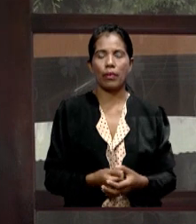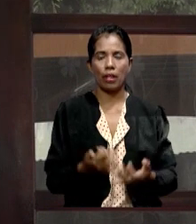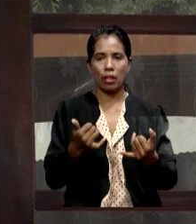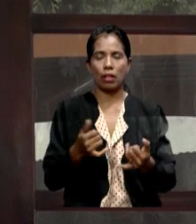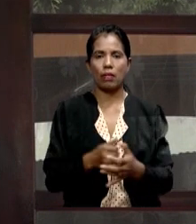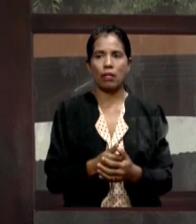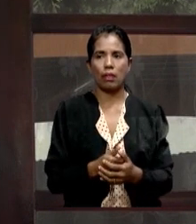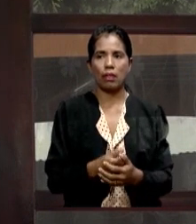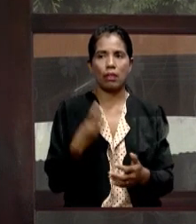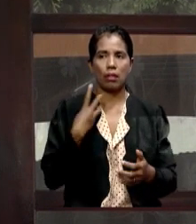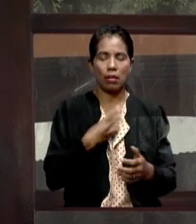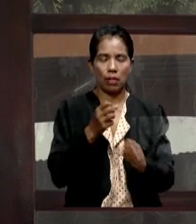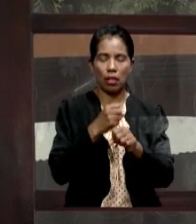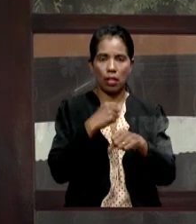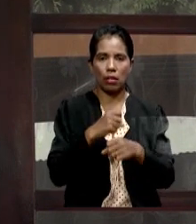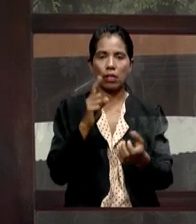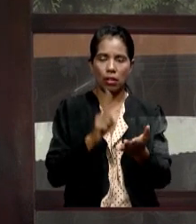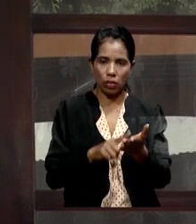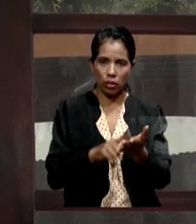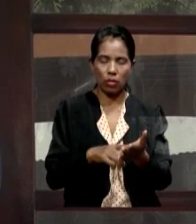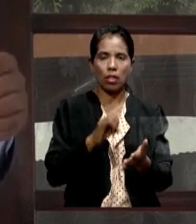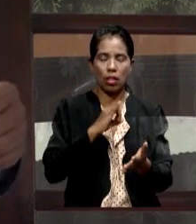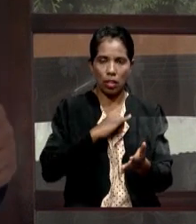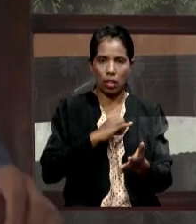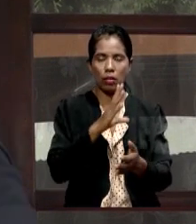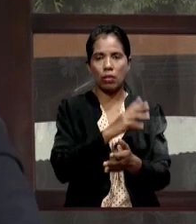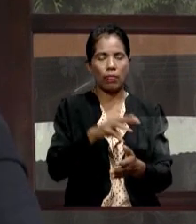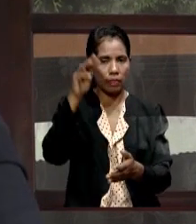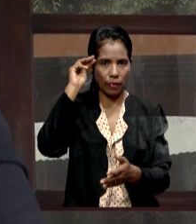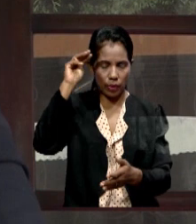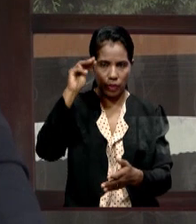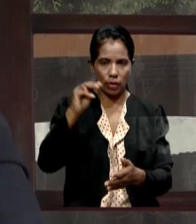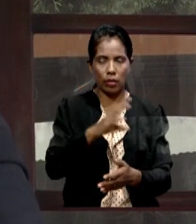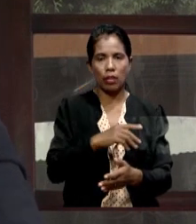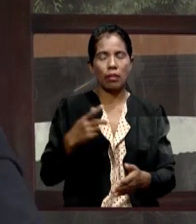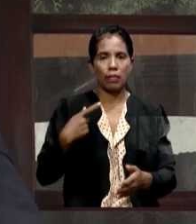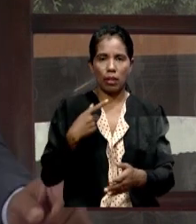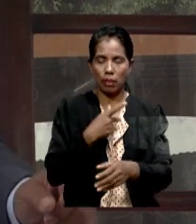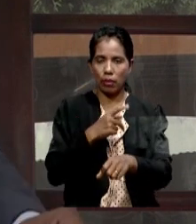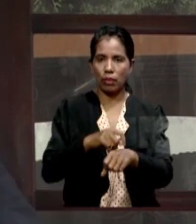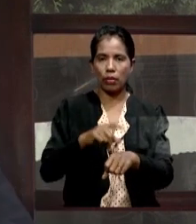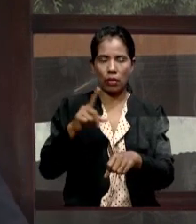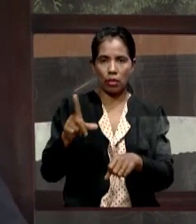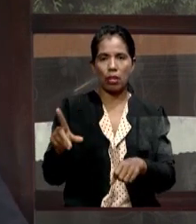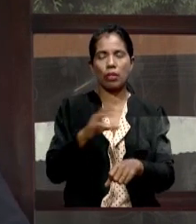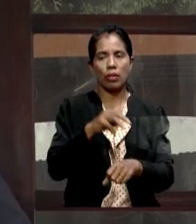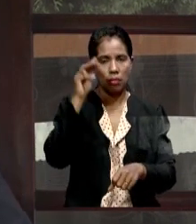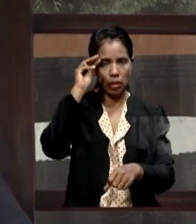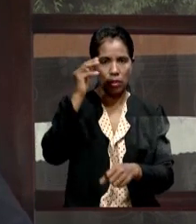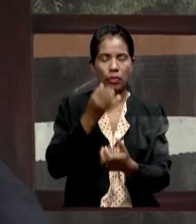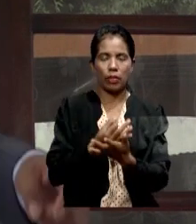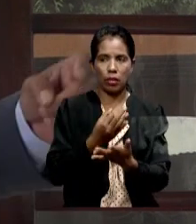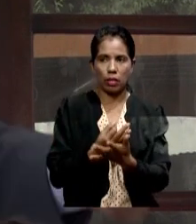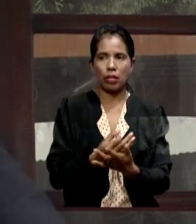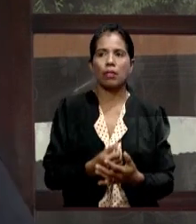é a minha discussão, não é o ministro Assunto Parlamentar de Comunicação, o ministro Finanças, vice-ministro